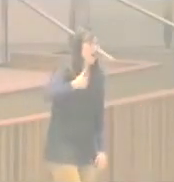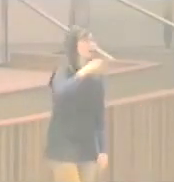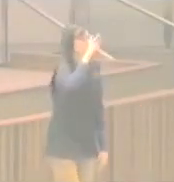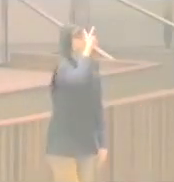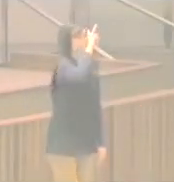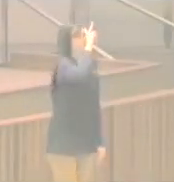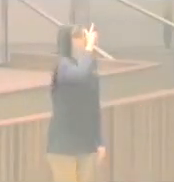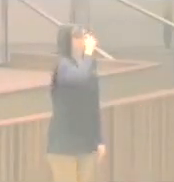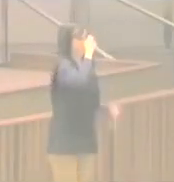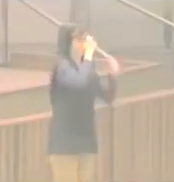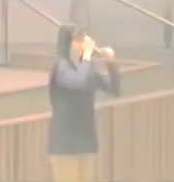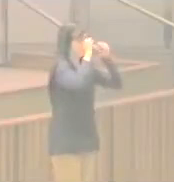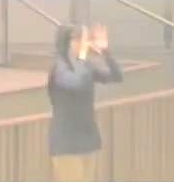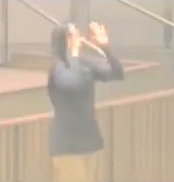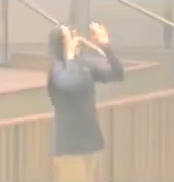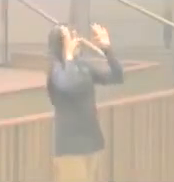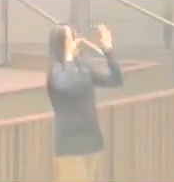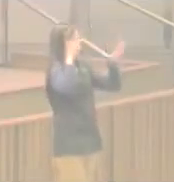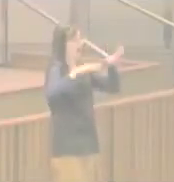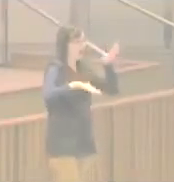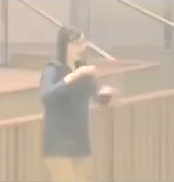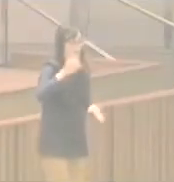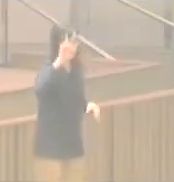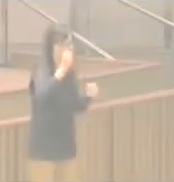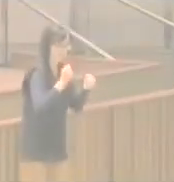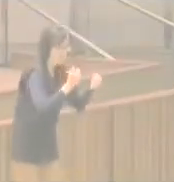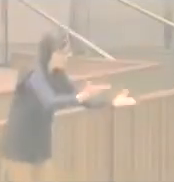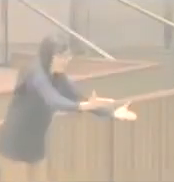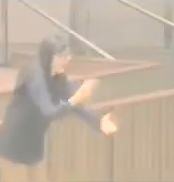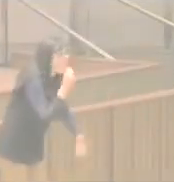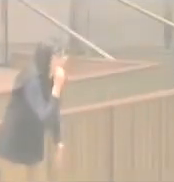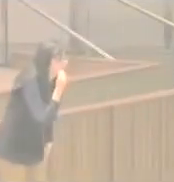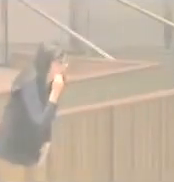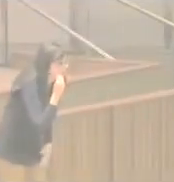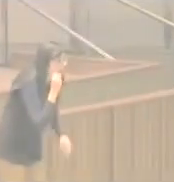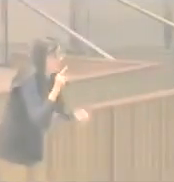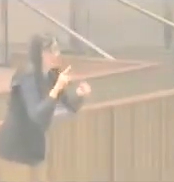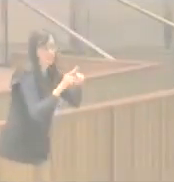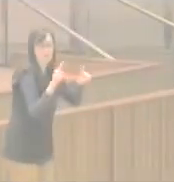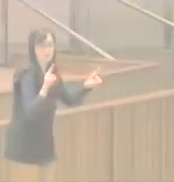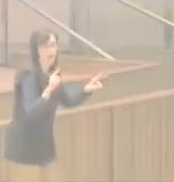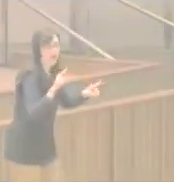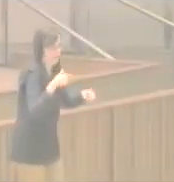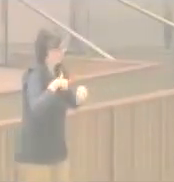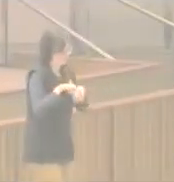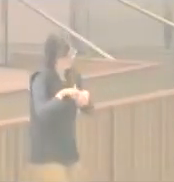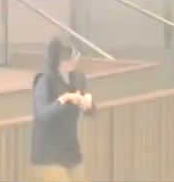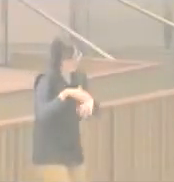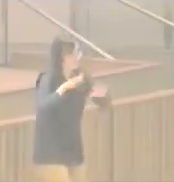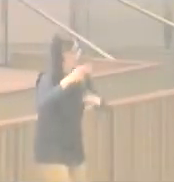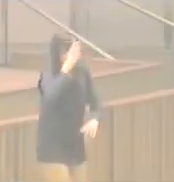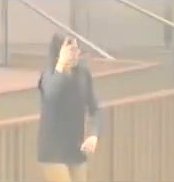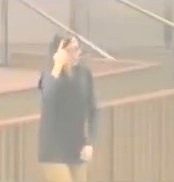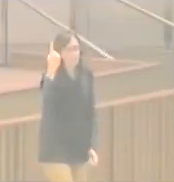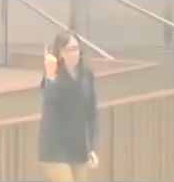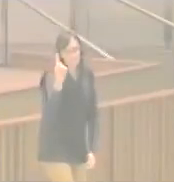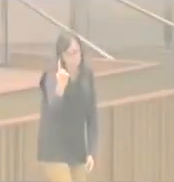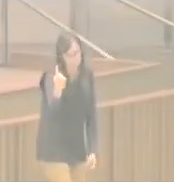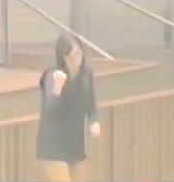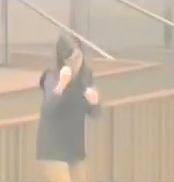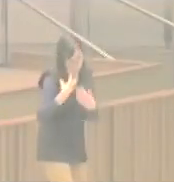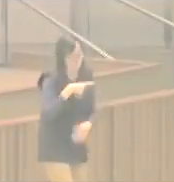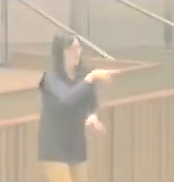Porque às vezes a oportunidade que Deus nos dá não é mais uma pessoa nos falar as mesmas